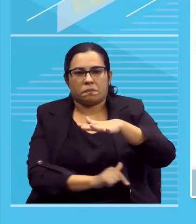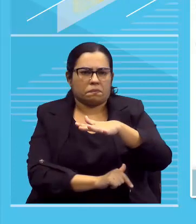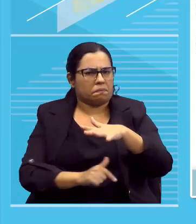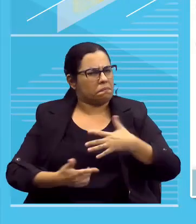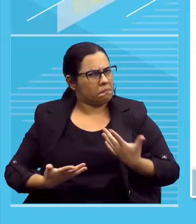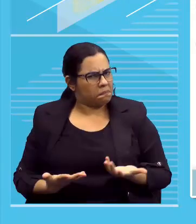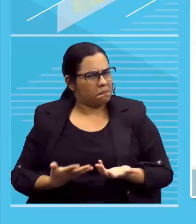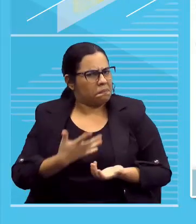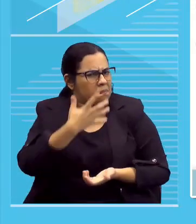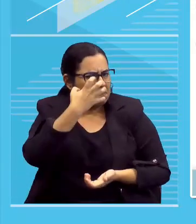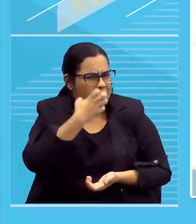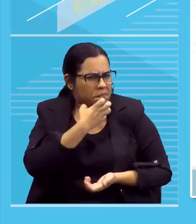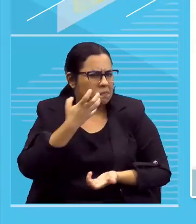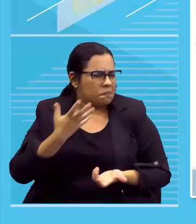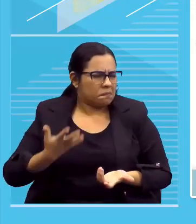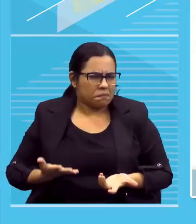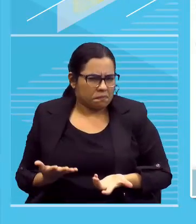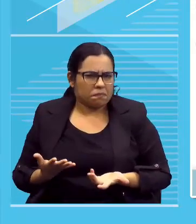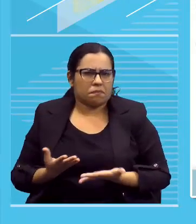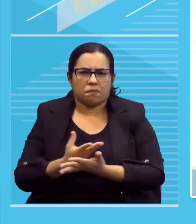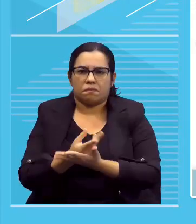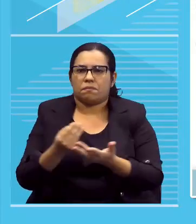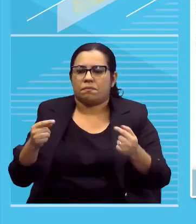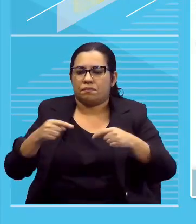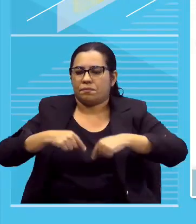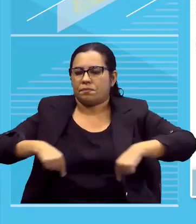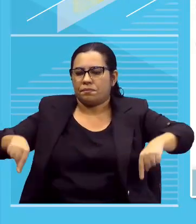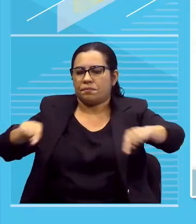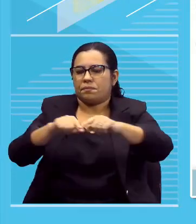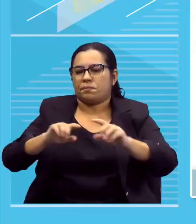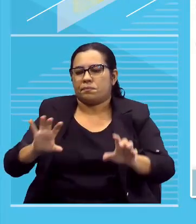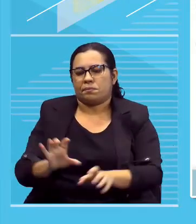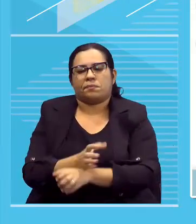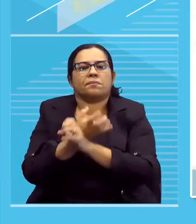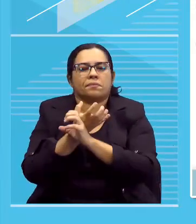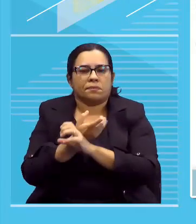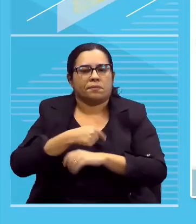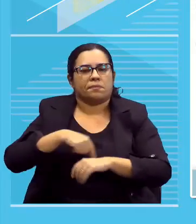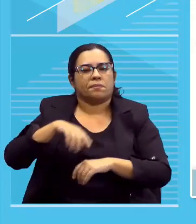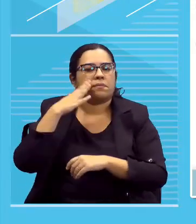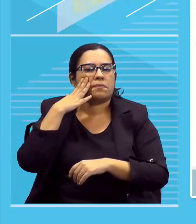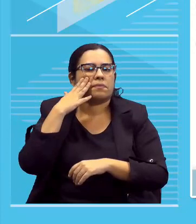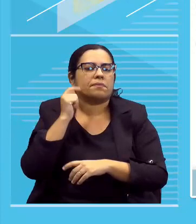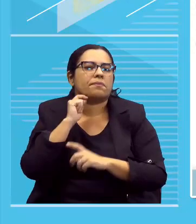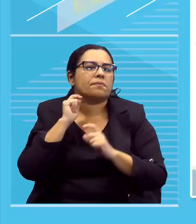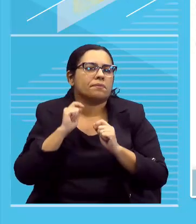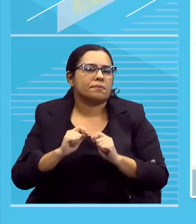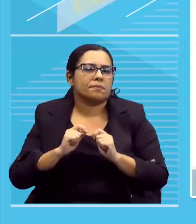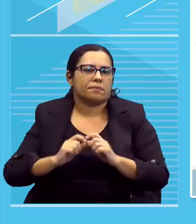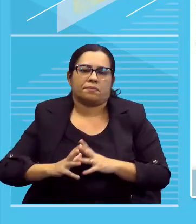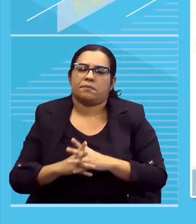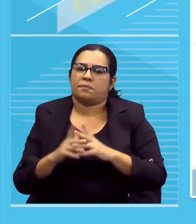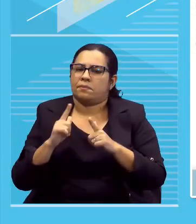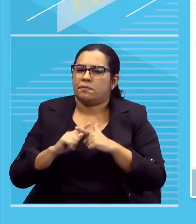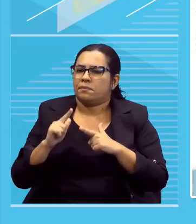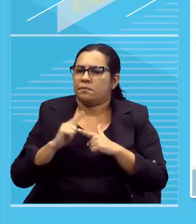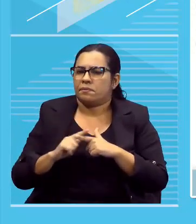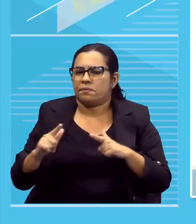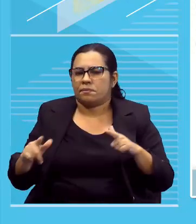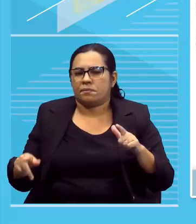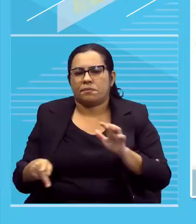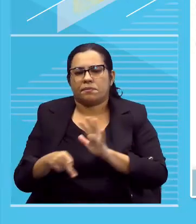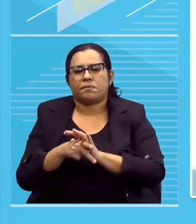sério muitos Rios mas a gente sabe também que O problema não é nem